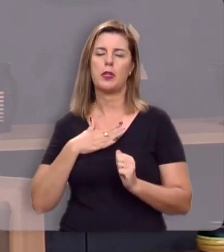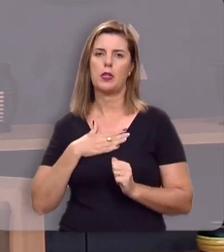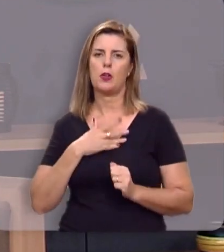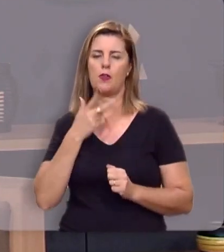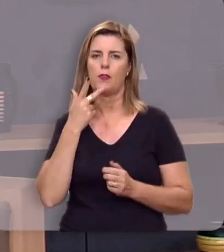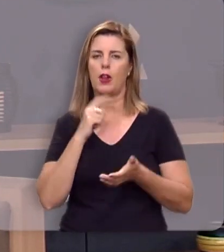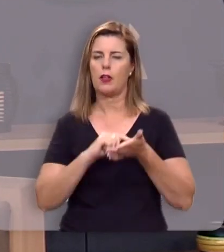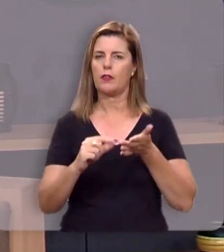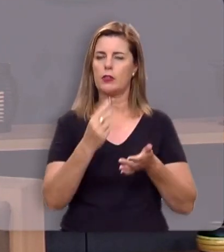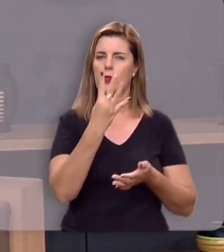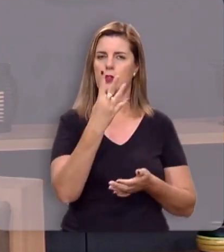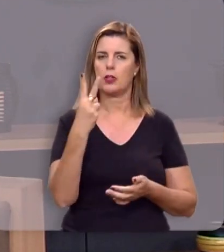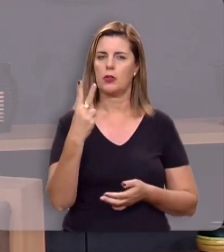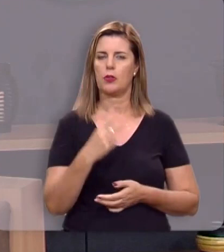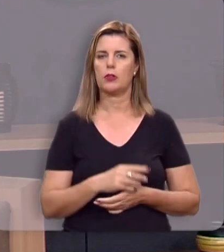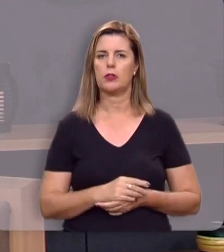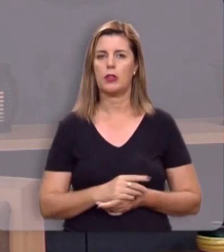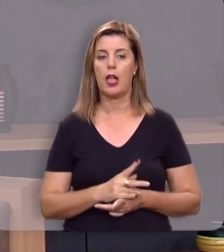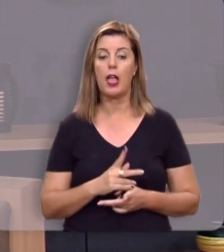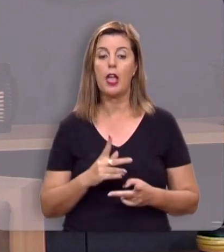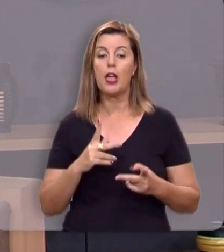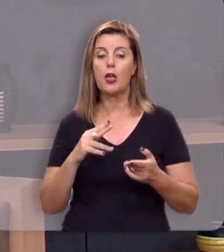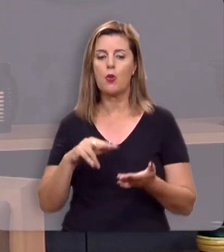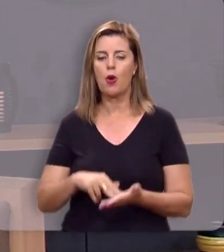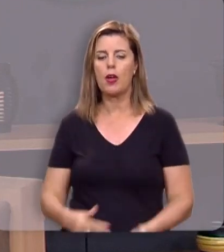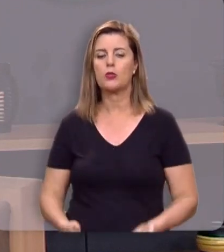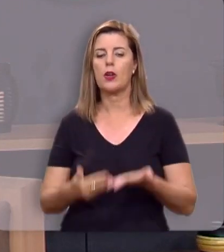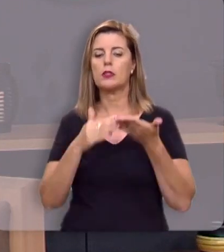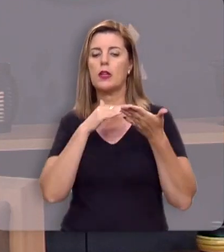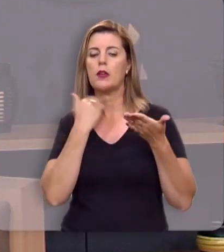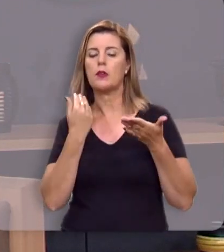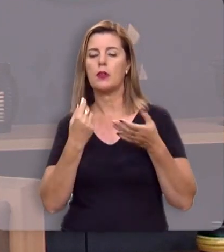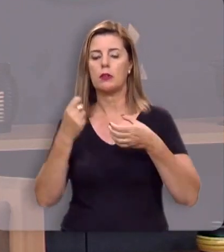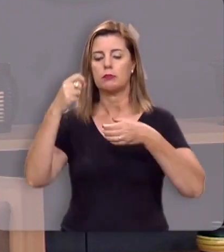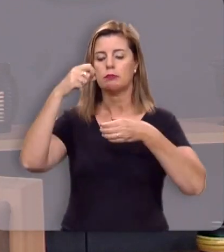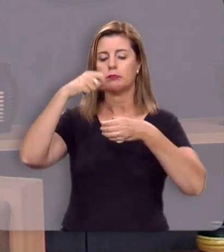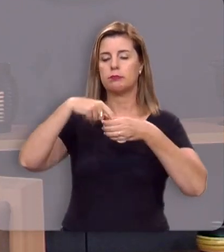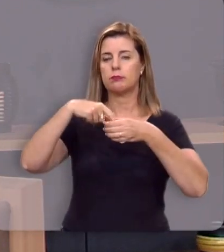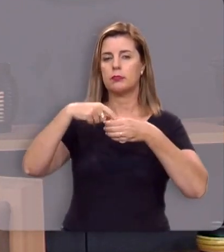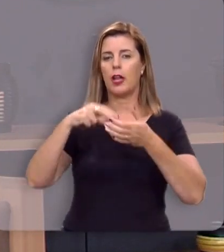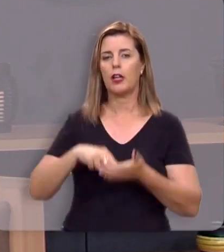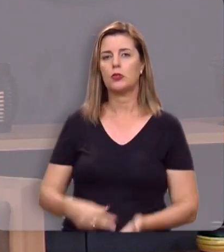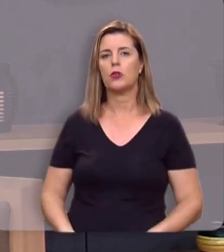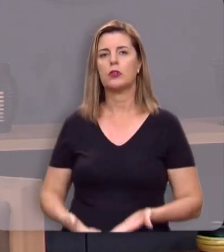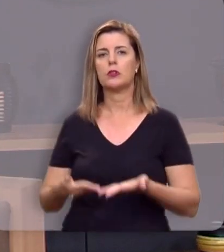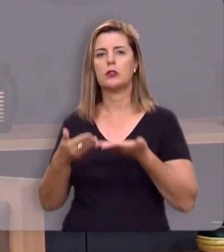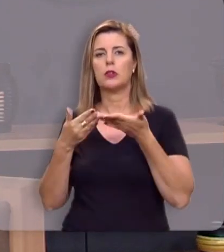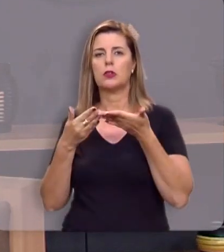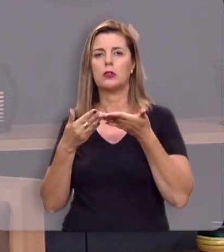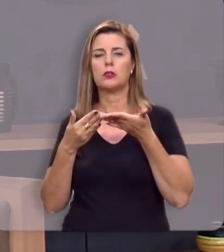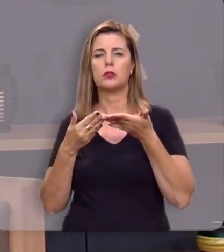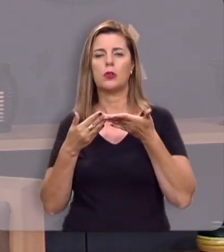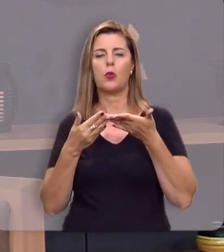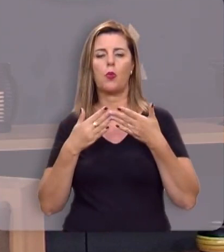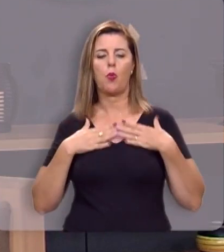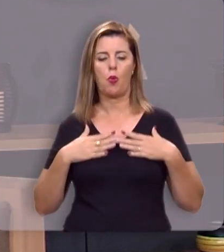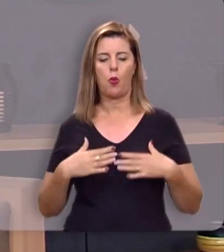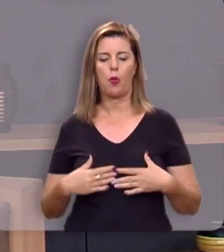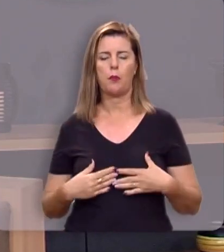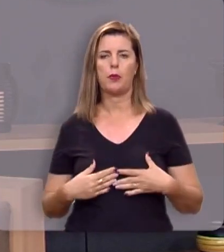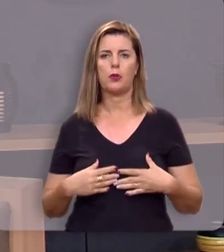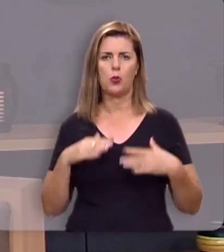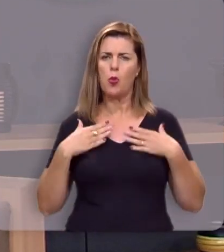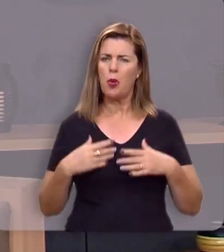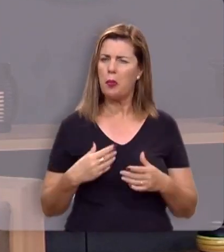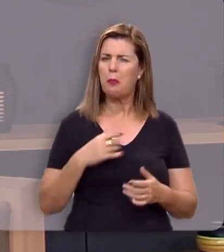vai dizer no verso 42. Pois assim também é a ressurreição dos mortos, semeia-se na corrupção, ressuscita-se na incorrupção. Esse corpo nosso se